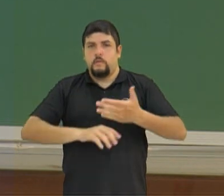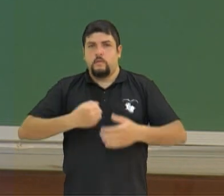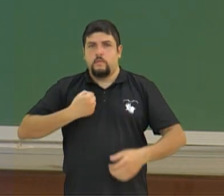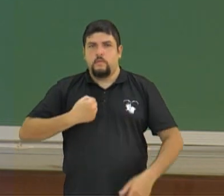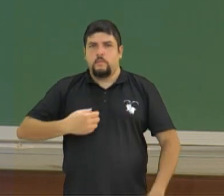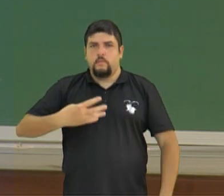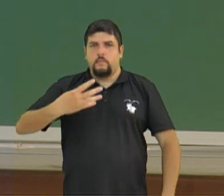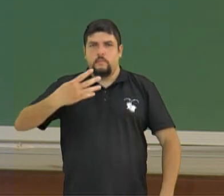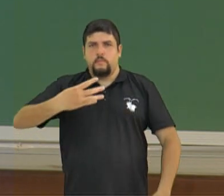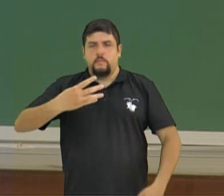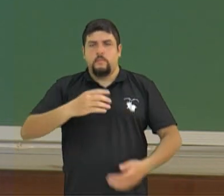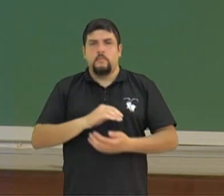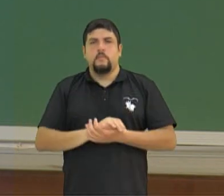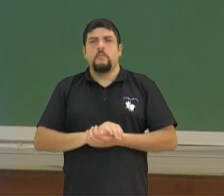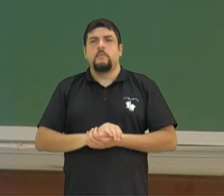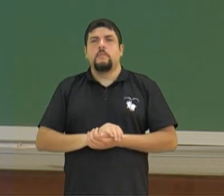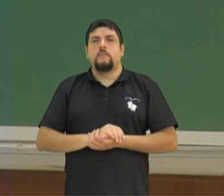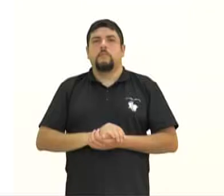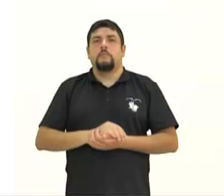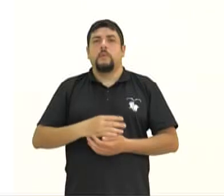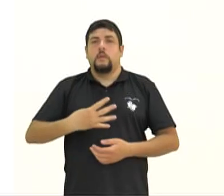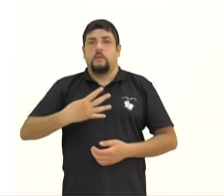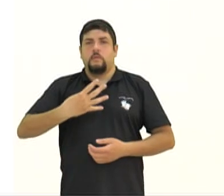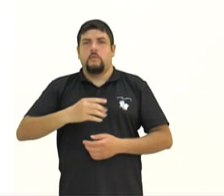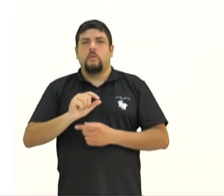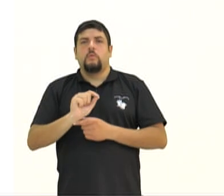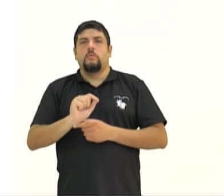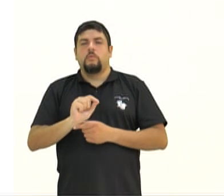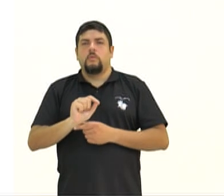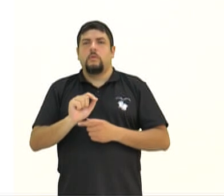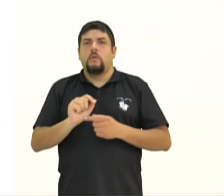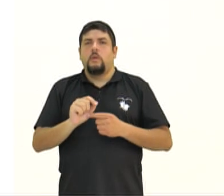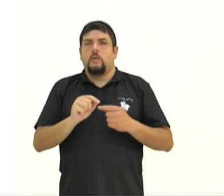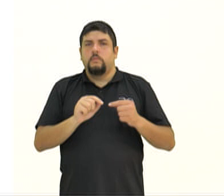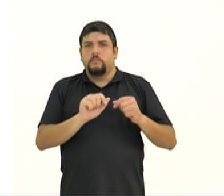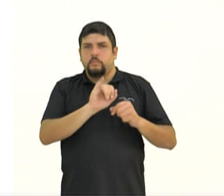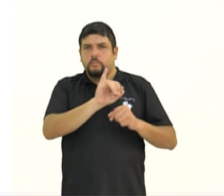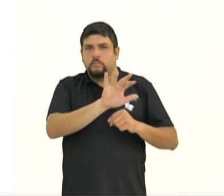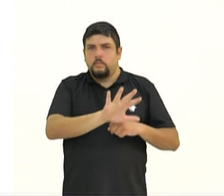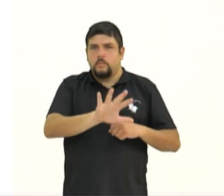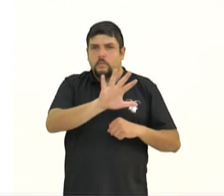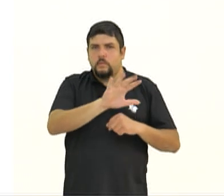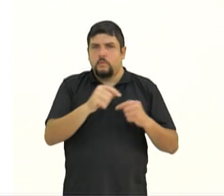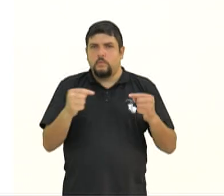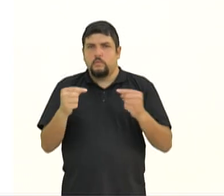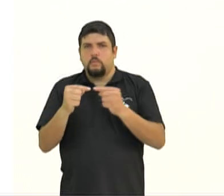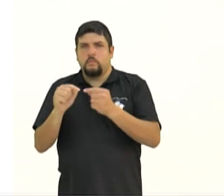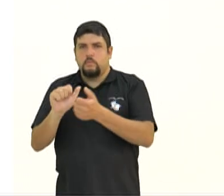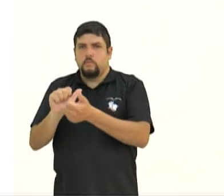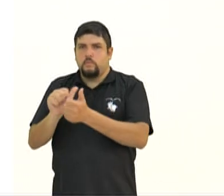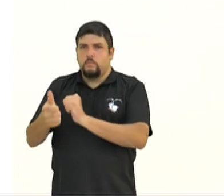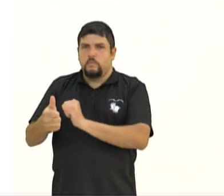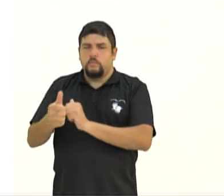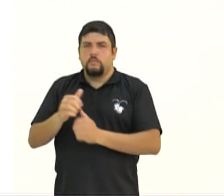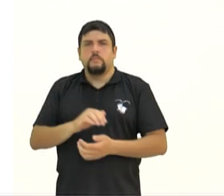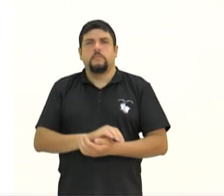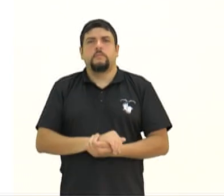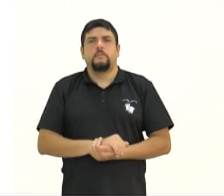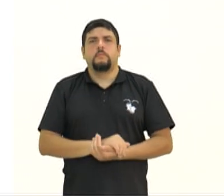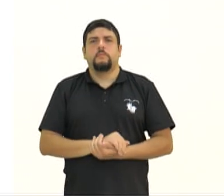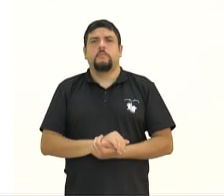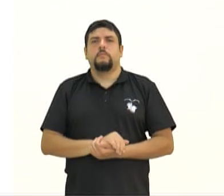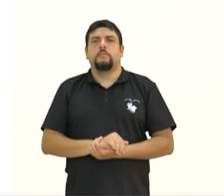4, relaciona a imagem com o deporte correto. Temos ciclismo, tênis,